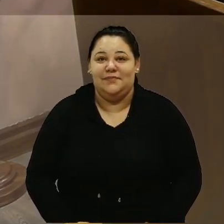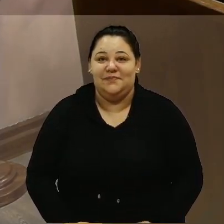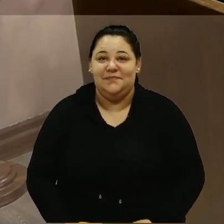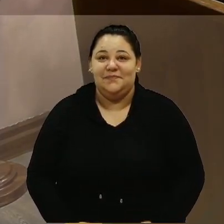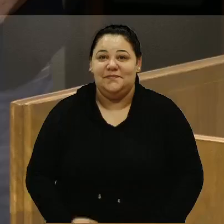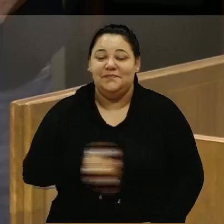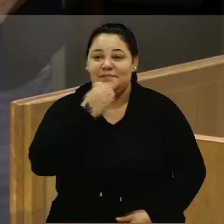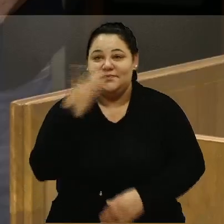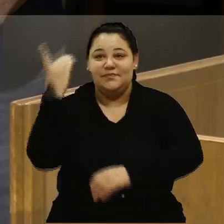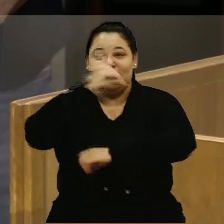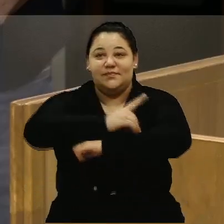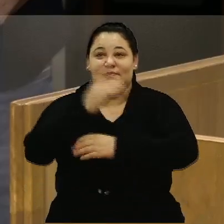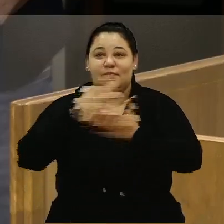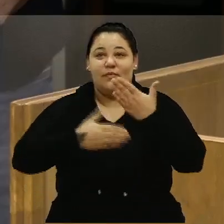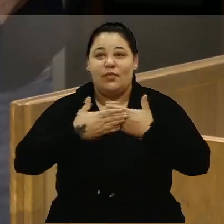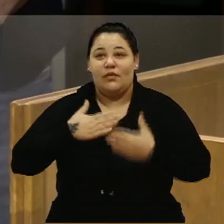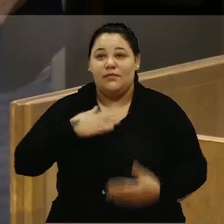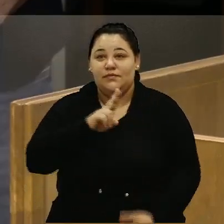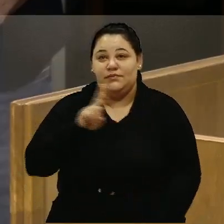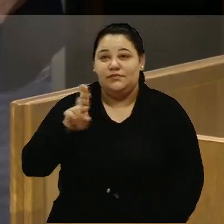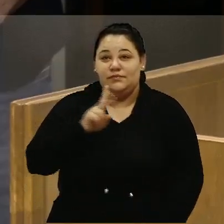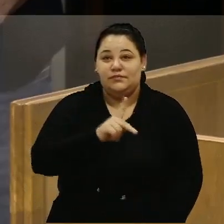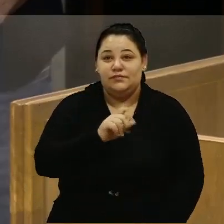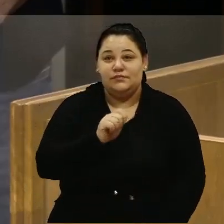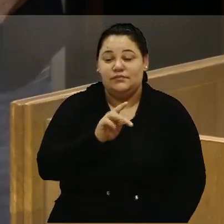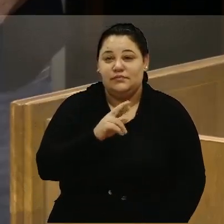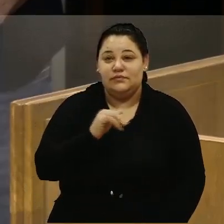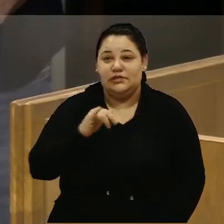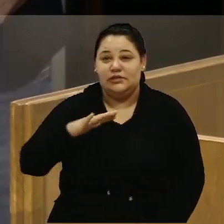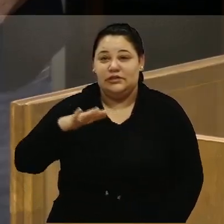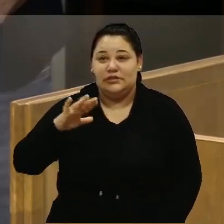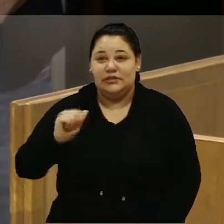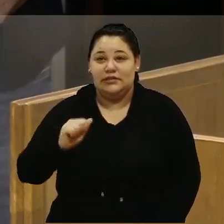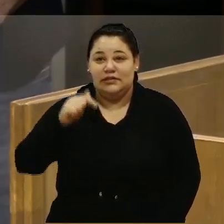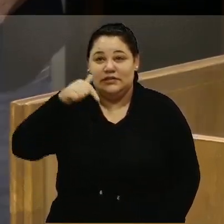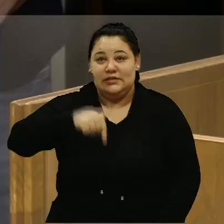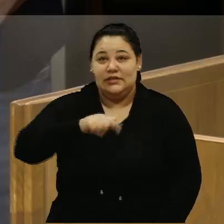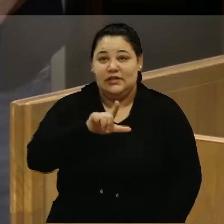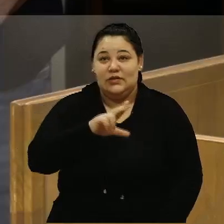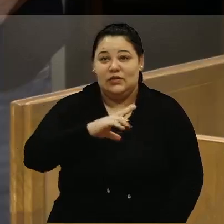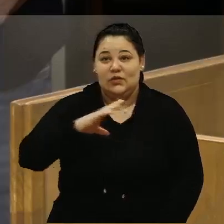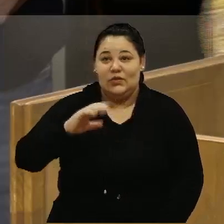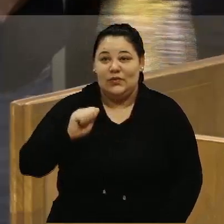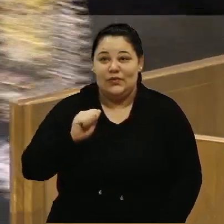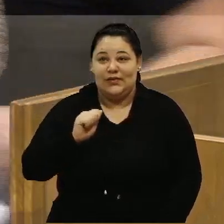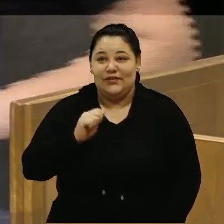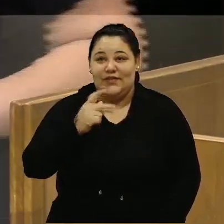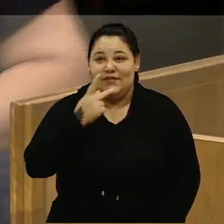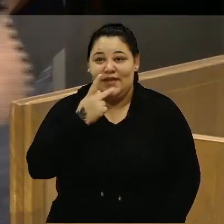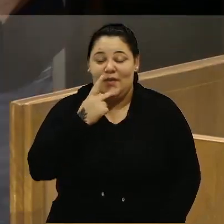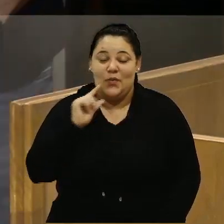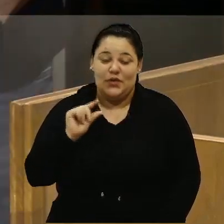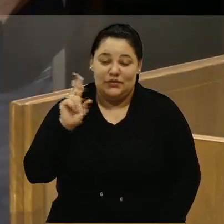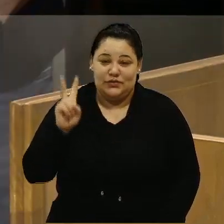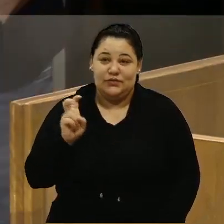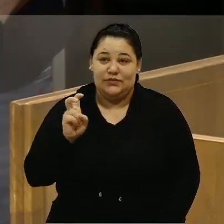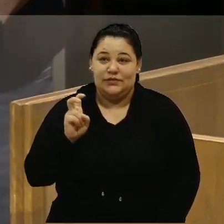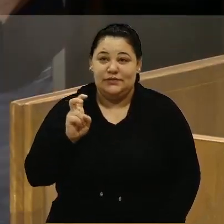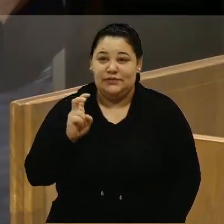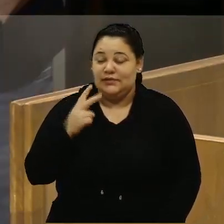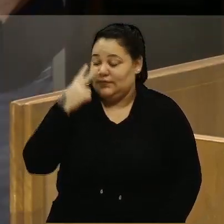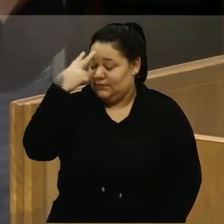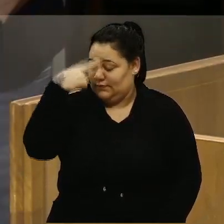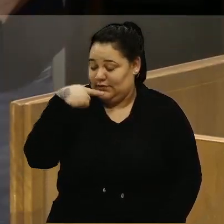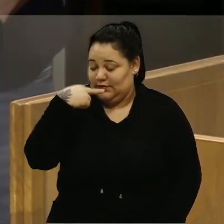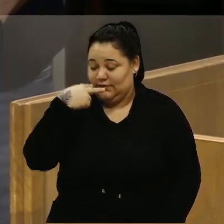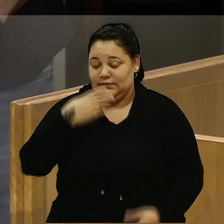Bom dia a todos, meu nome é Patrícia Marcolini, esse aqui é o Luca. Estamos aqui hoje para falar um pouquinho sobre esse rapaz aqui. Ele é deficiente visual, ele nasceu